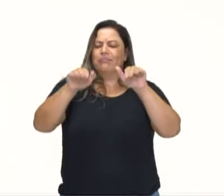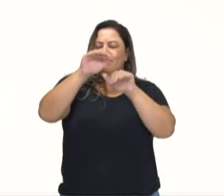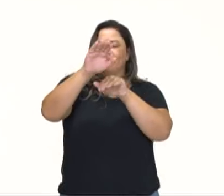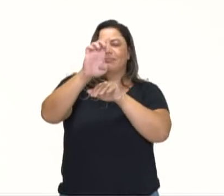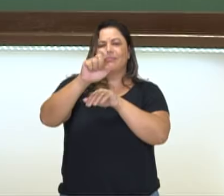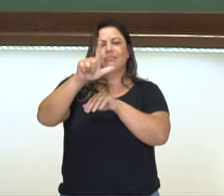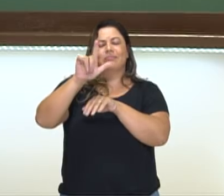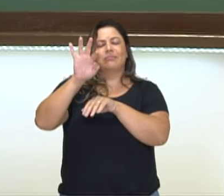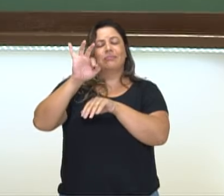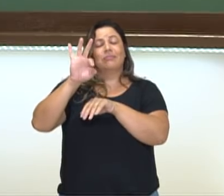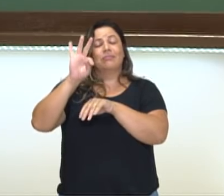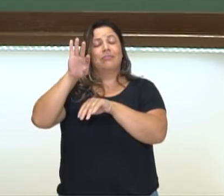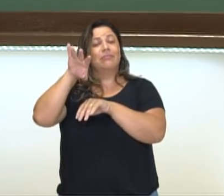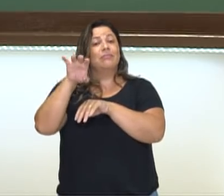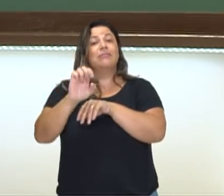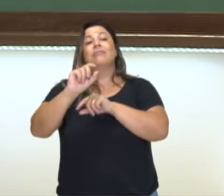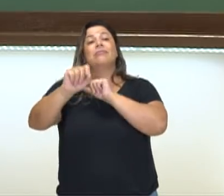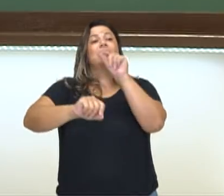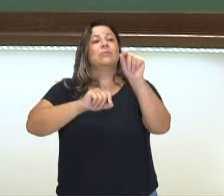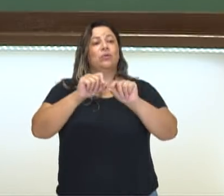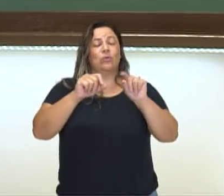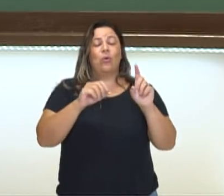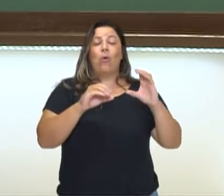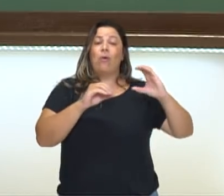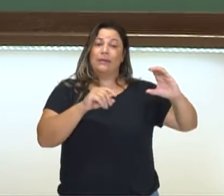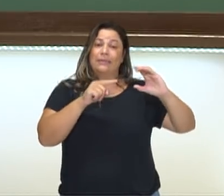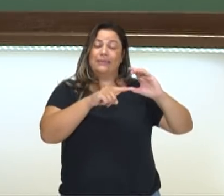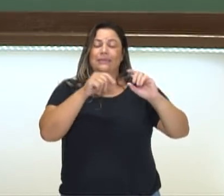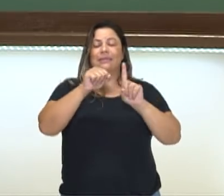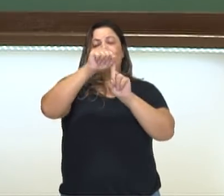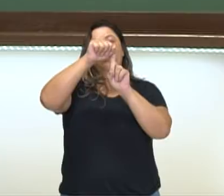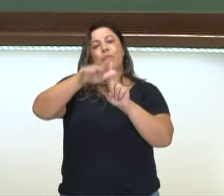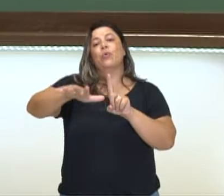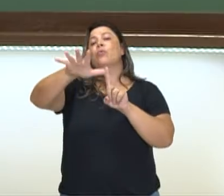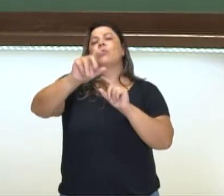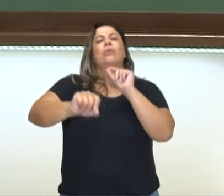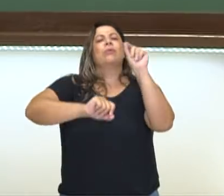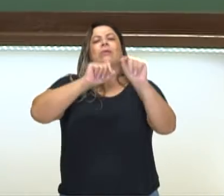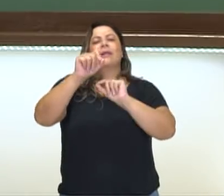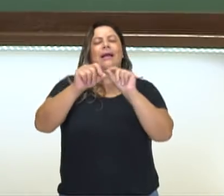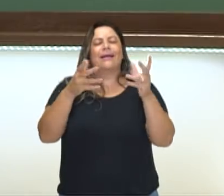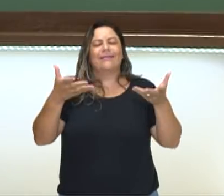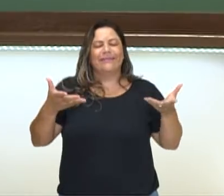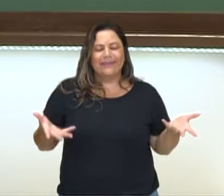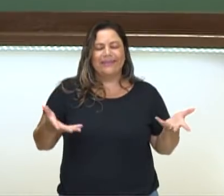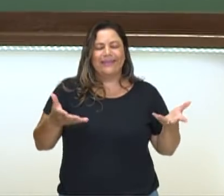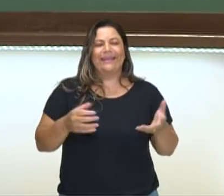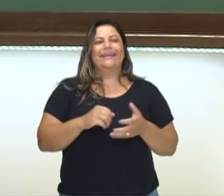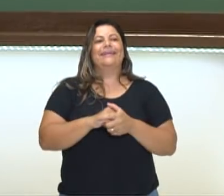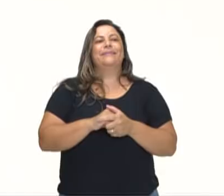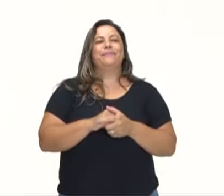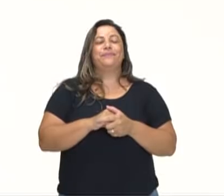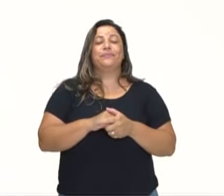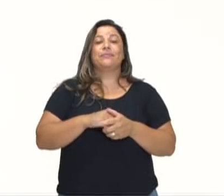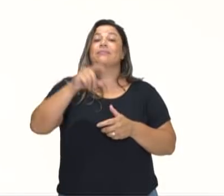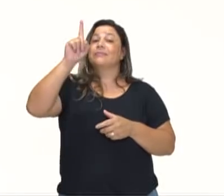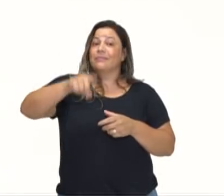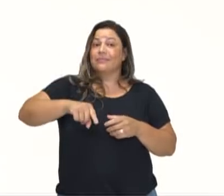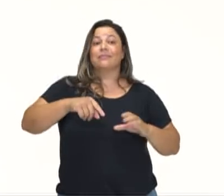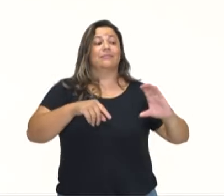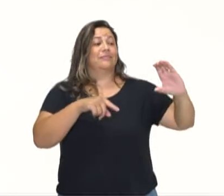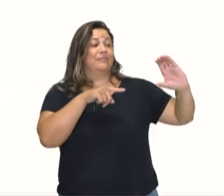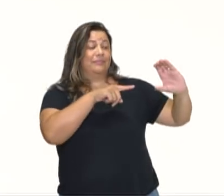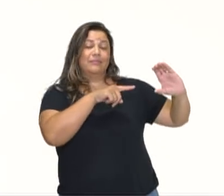popular? O que você marcou? Será que você acertou? Vamos descobrir juntos qual é a resposta correta? É a letra